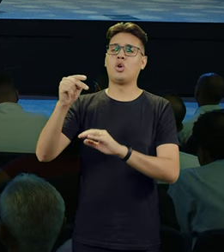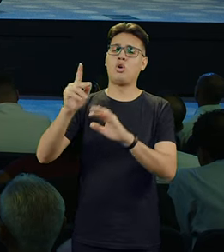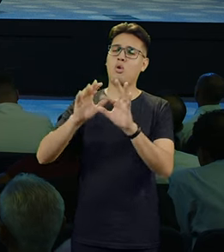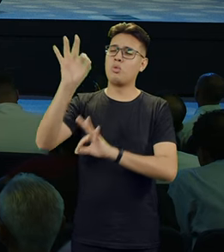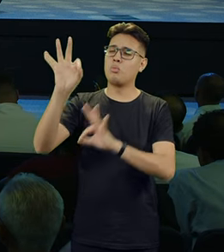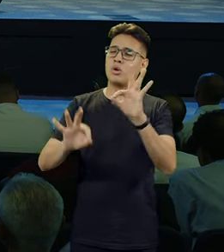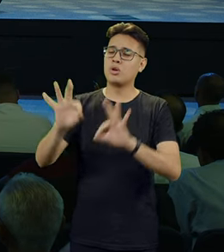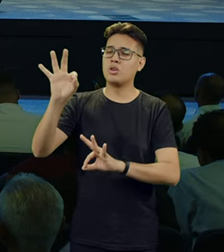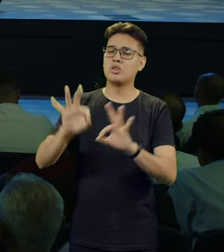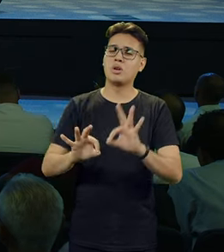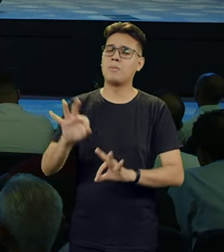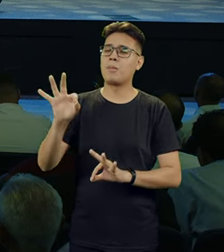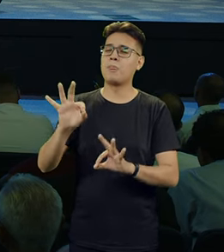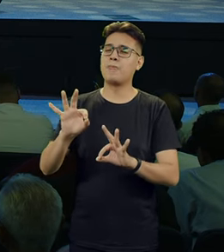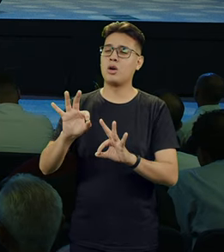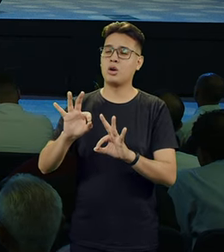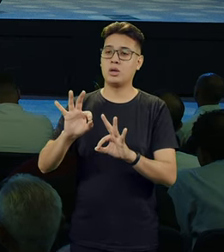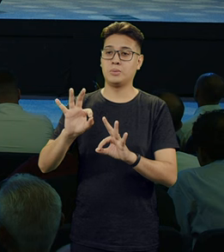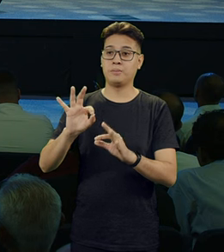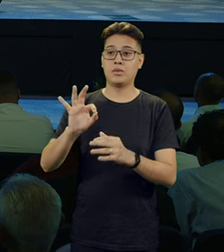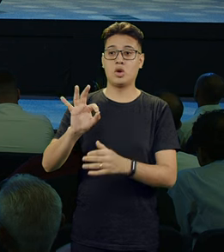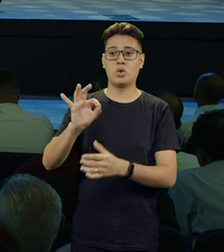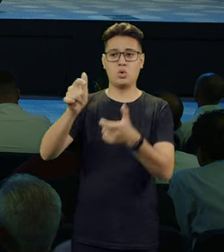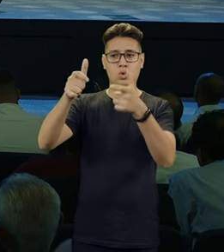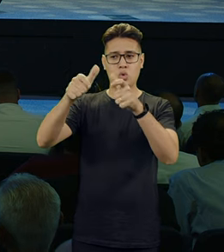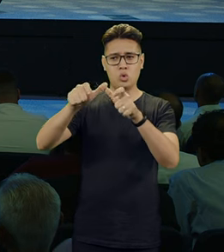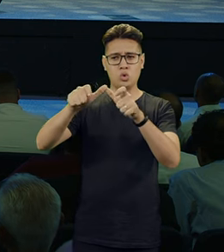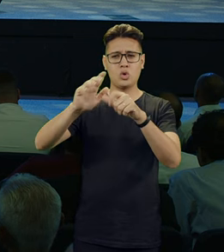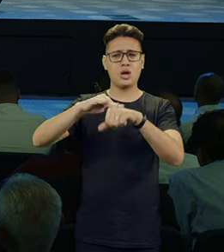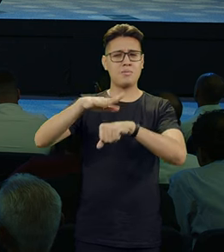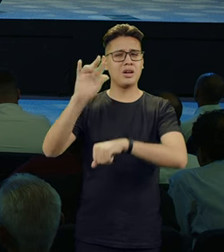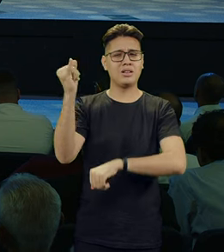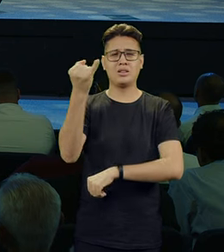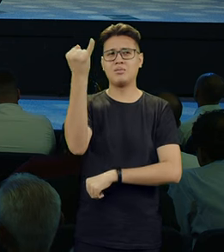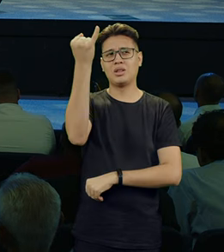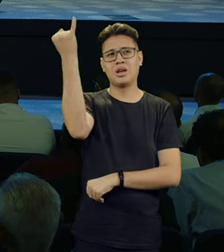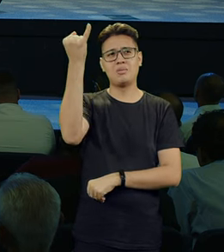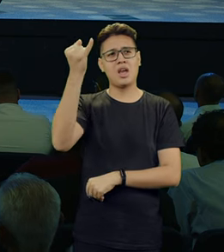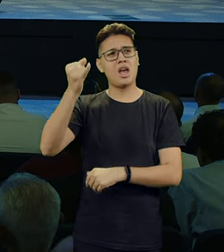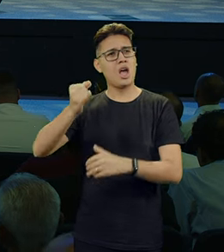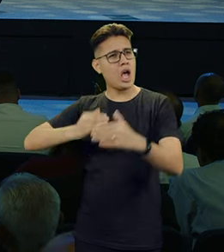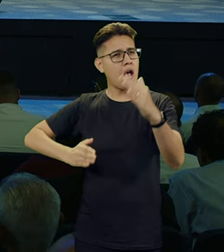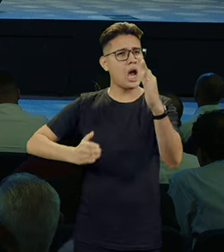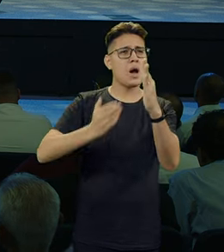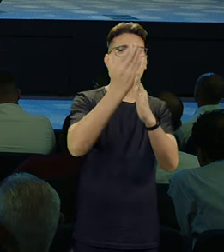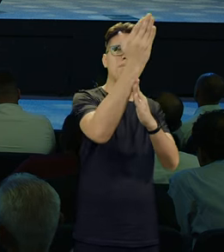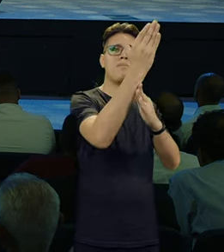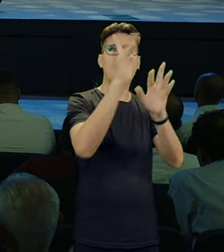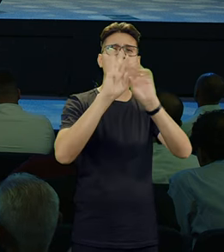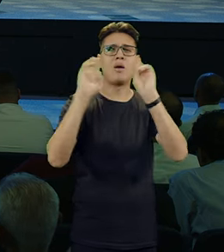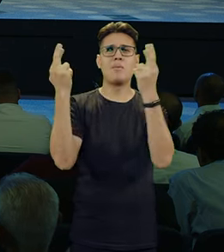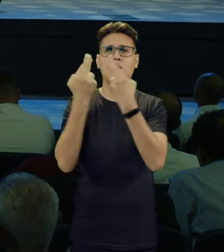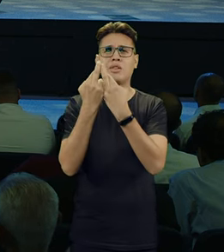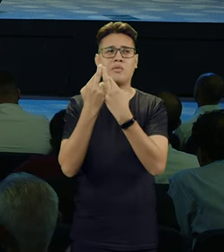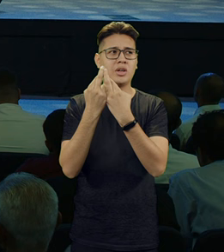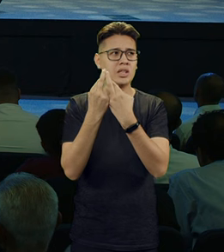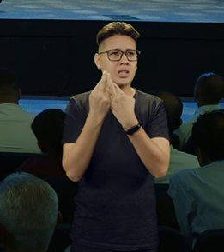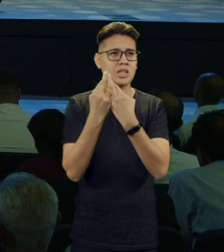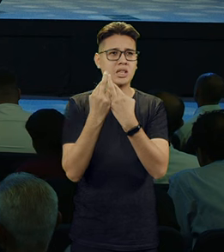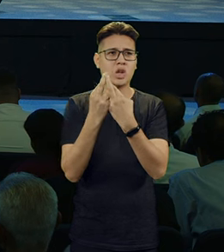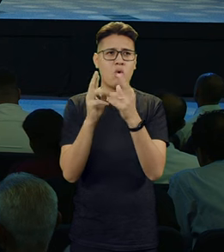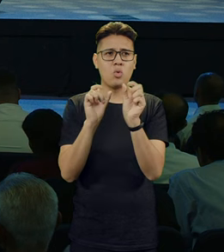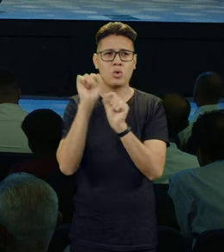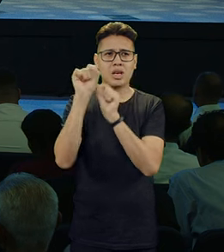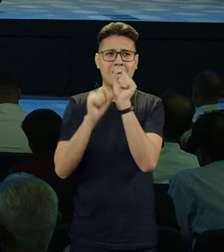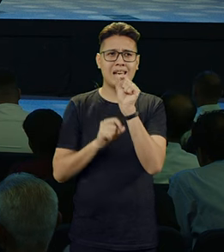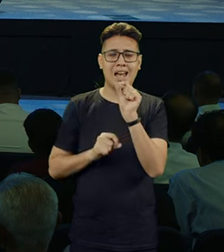em um principal: o avanço do reino para o aperfeiçoamento daqueles que se encontram no próprio